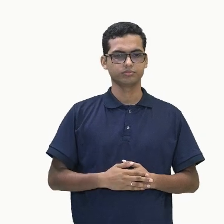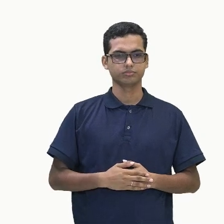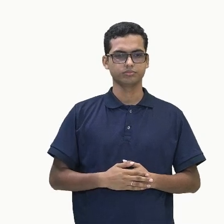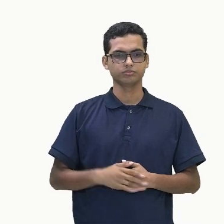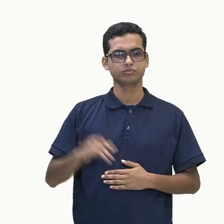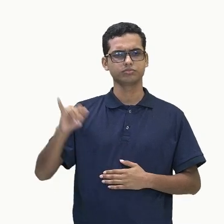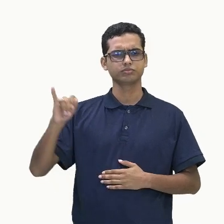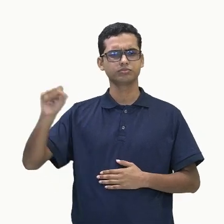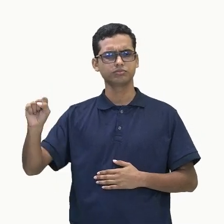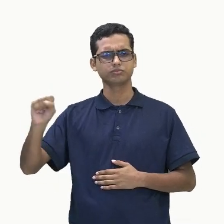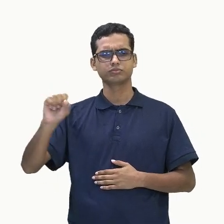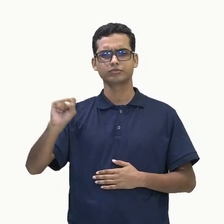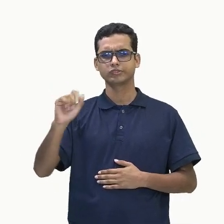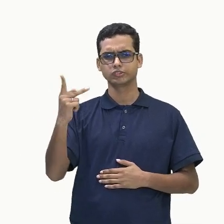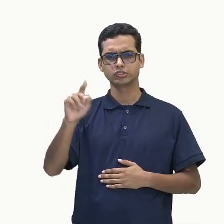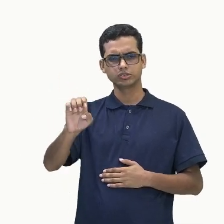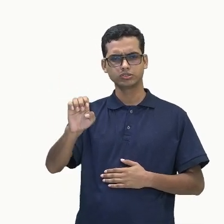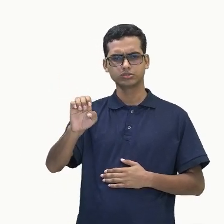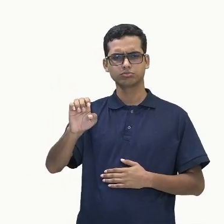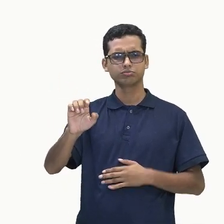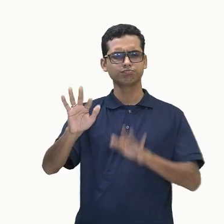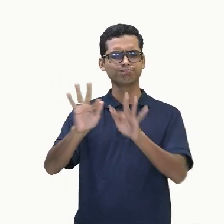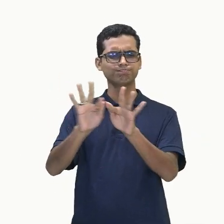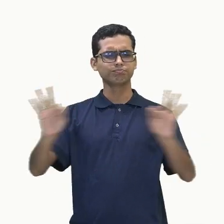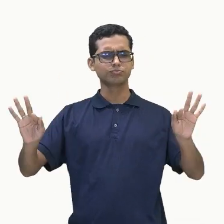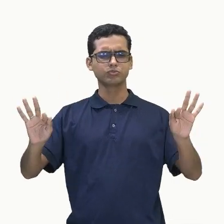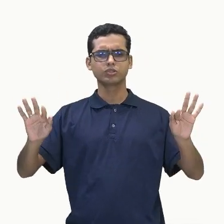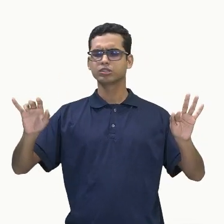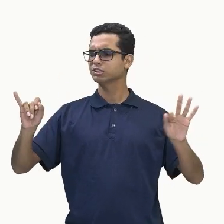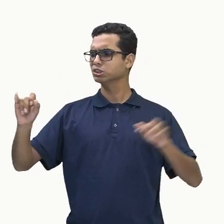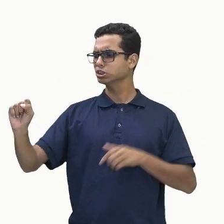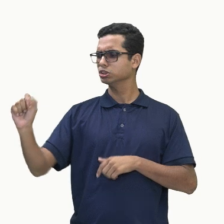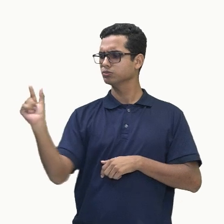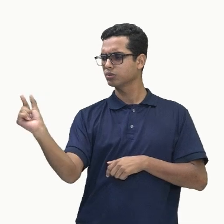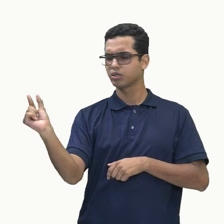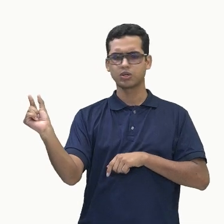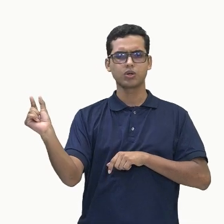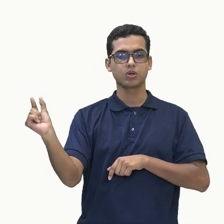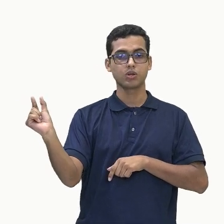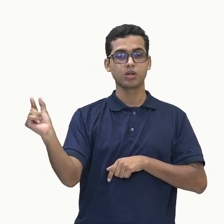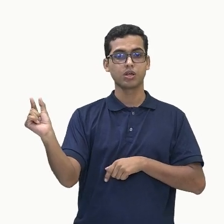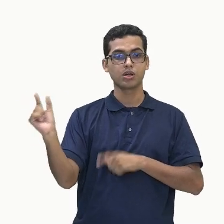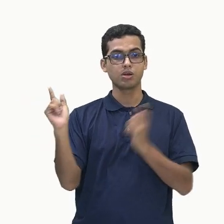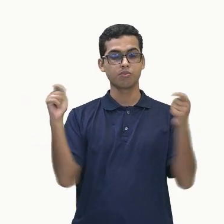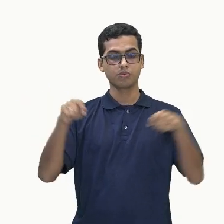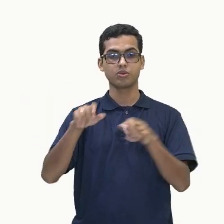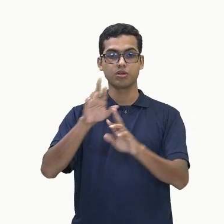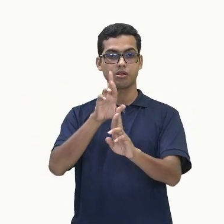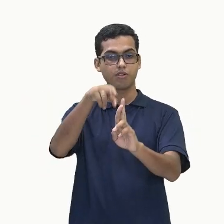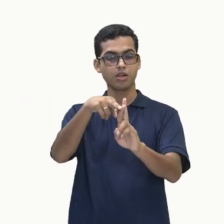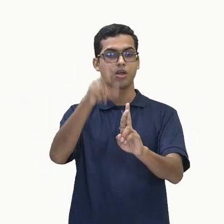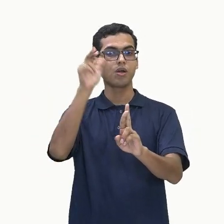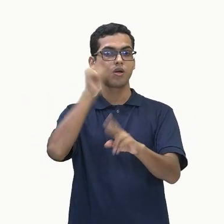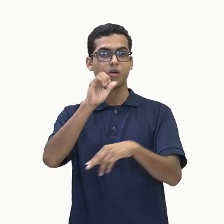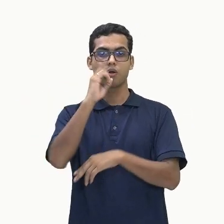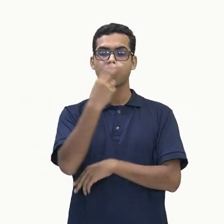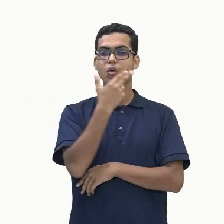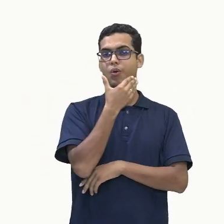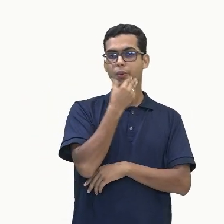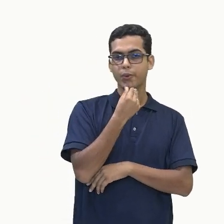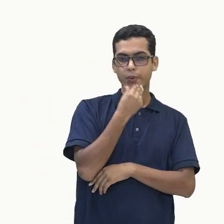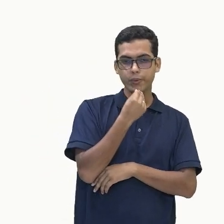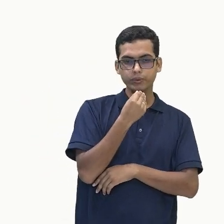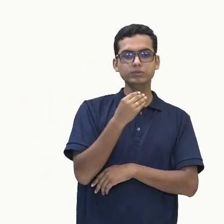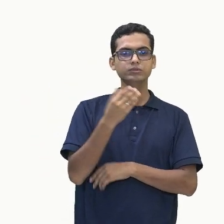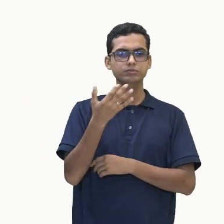né? Que pode ser, né, o feminino ou masculino, que é um nome que serve para os dois,